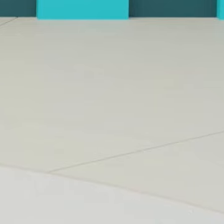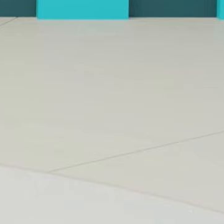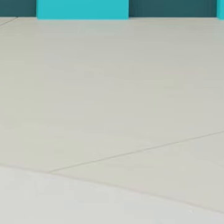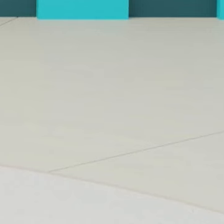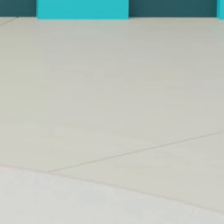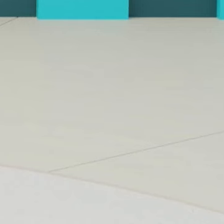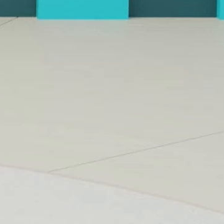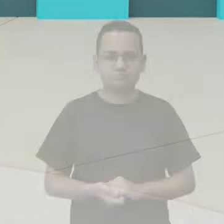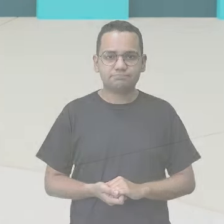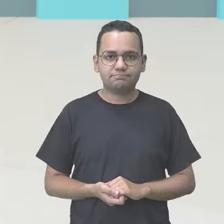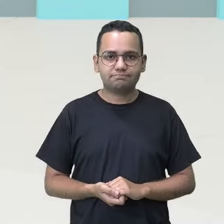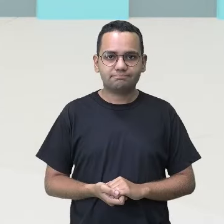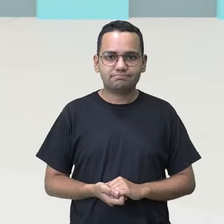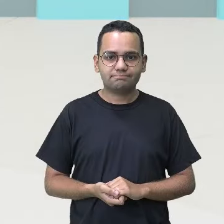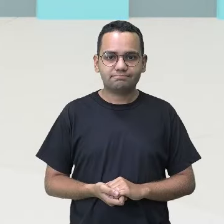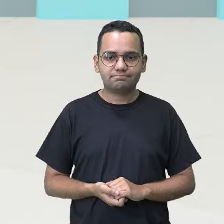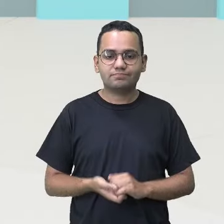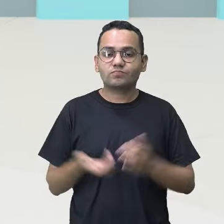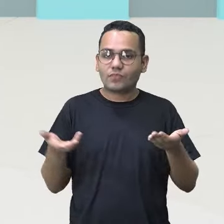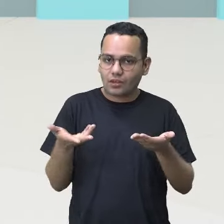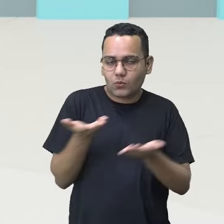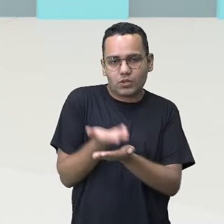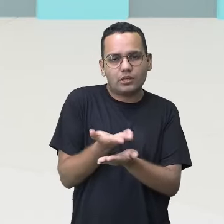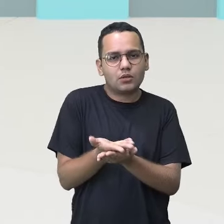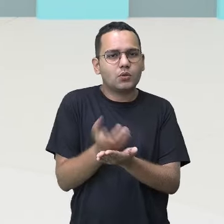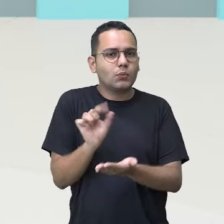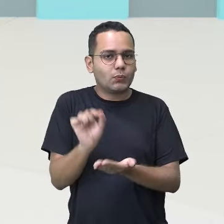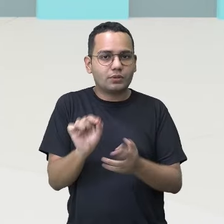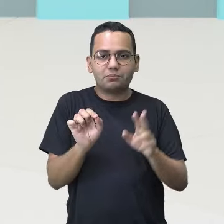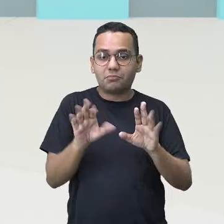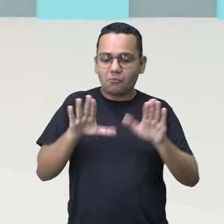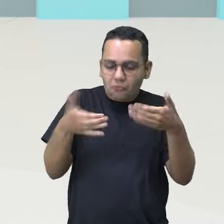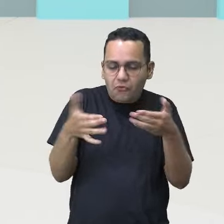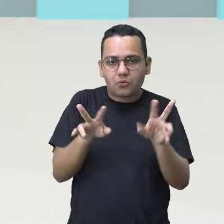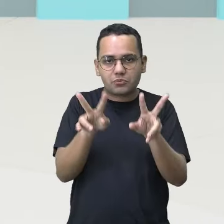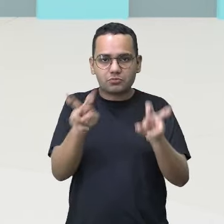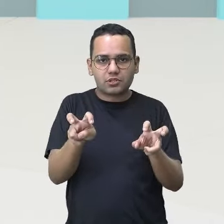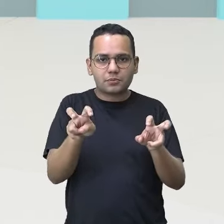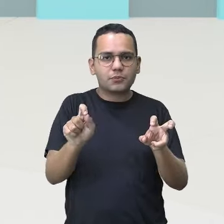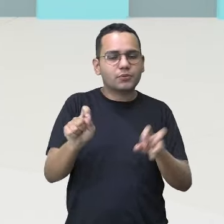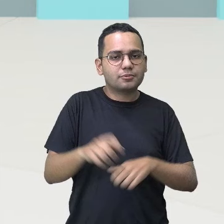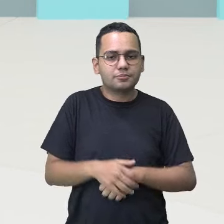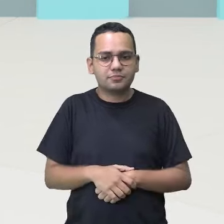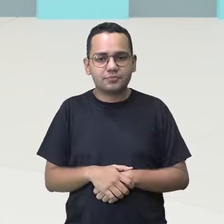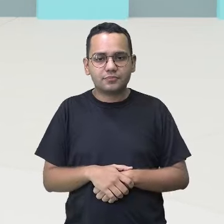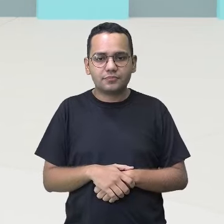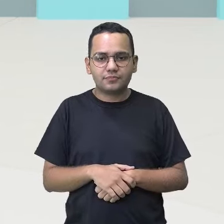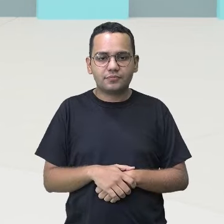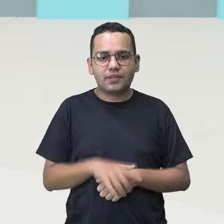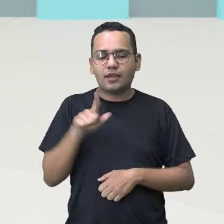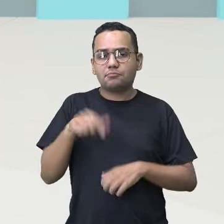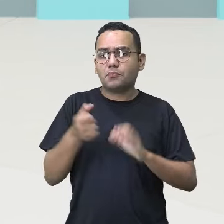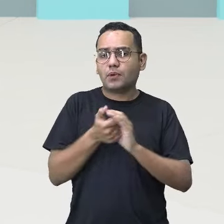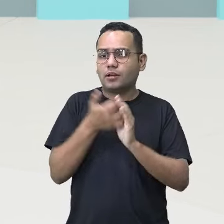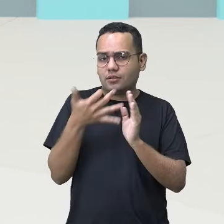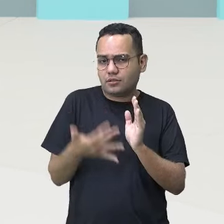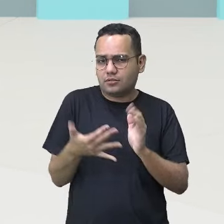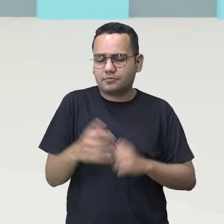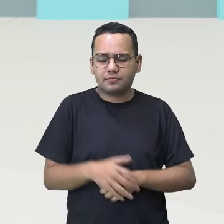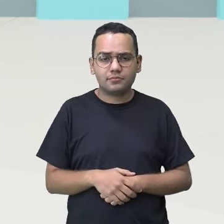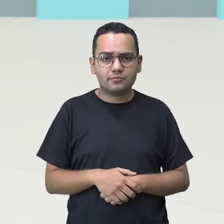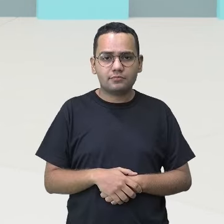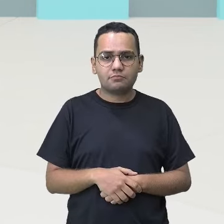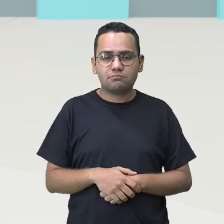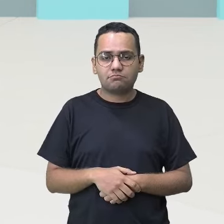aula então gente a nossa aula vai falar especificamente de características então para vocês